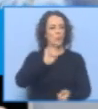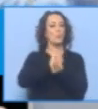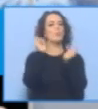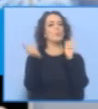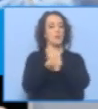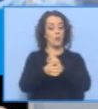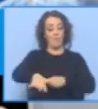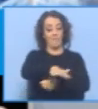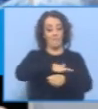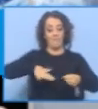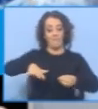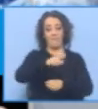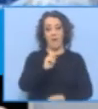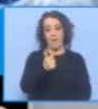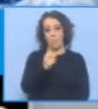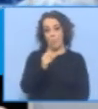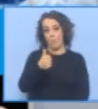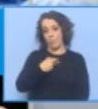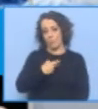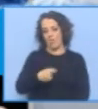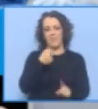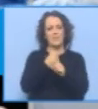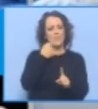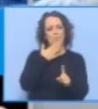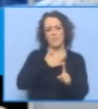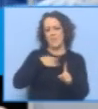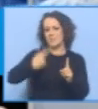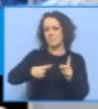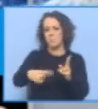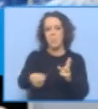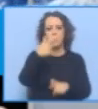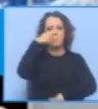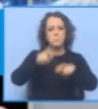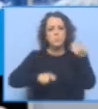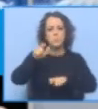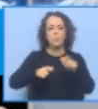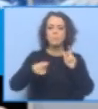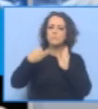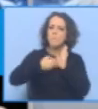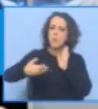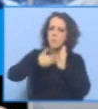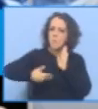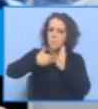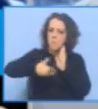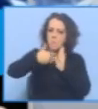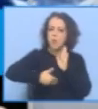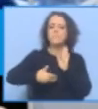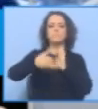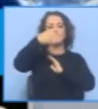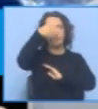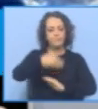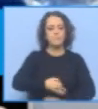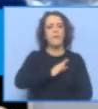desafio é constante e conto com uma comunidade de gente fiel, gente de uma fé consistente